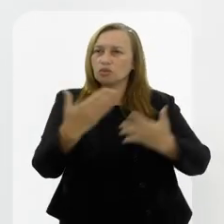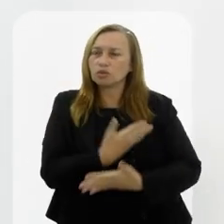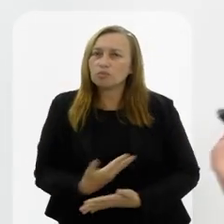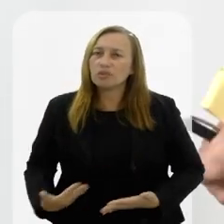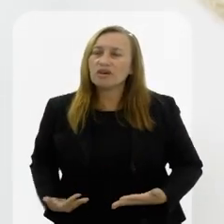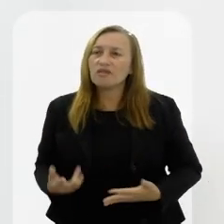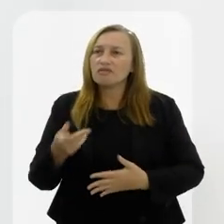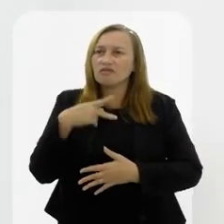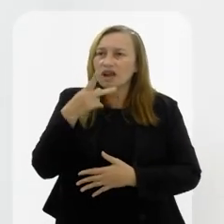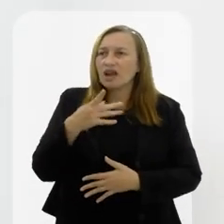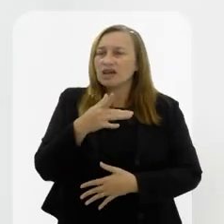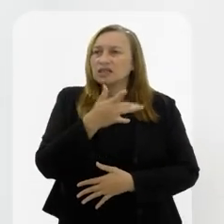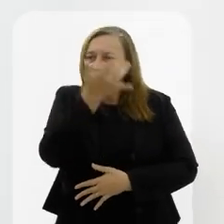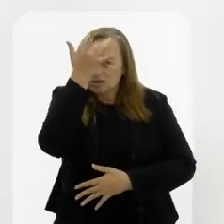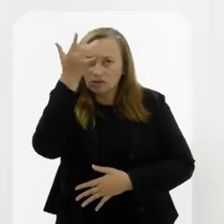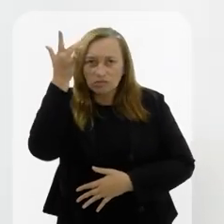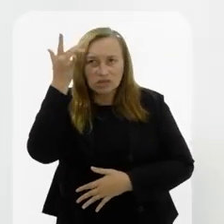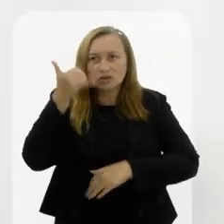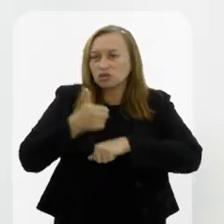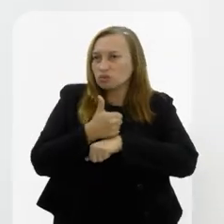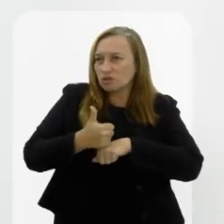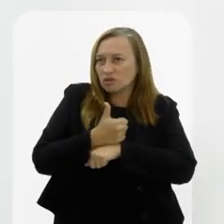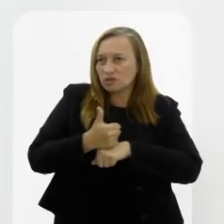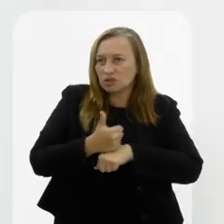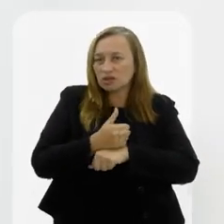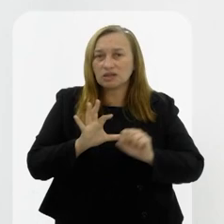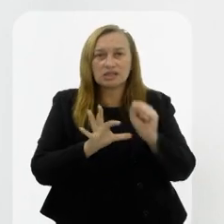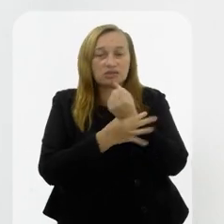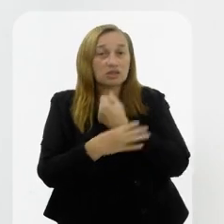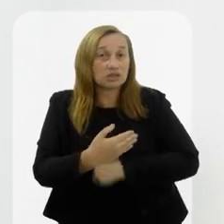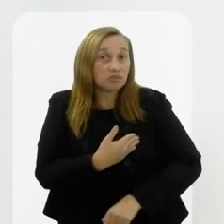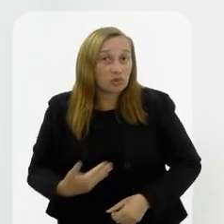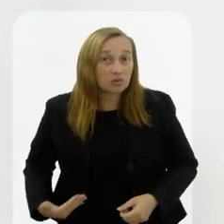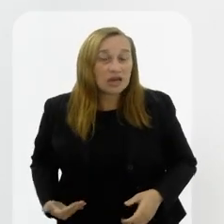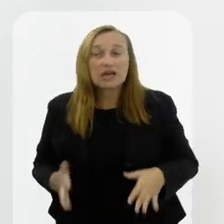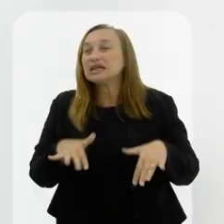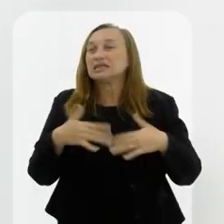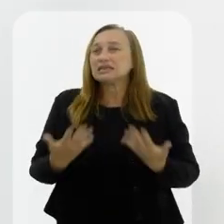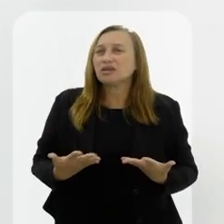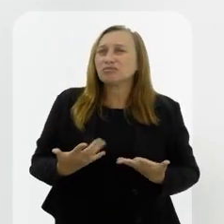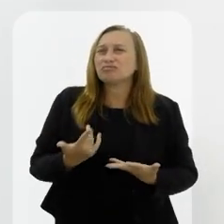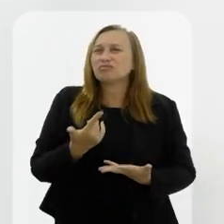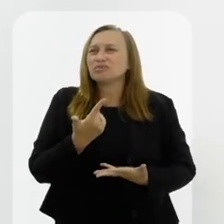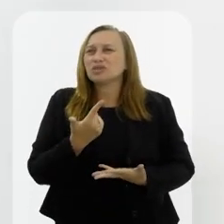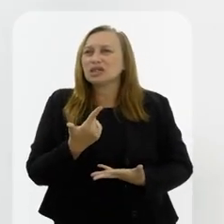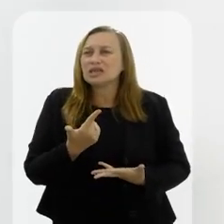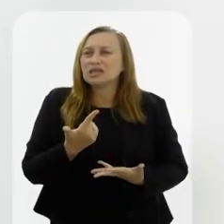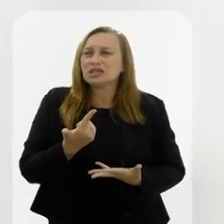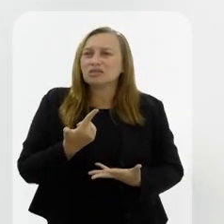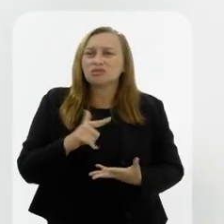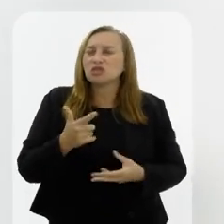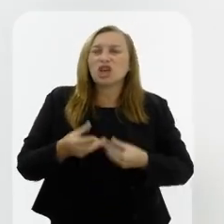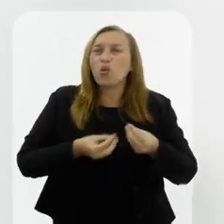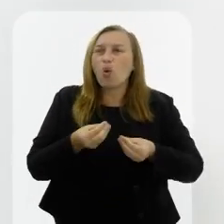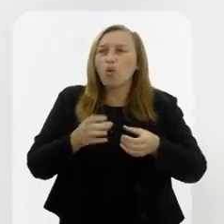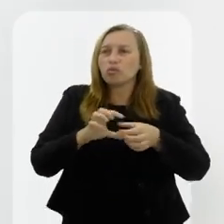duas audiências públicas para tratar da saúde mental dos profissionais da segurança pública. Então, não dá para